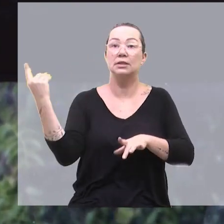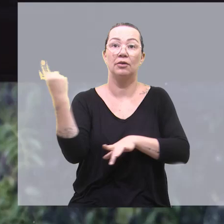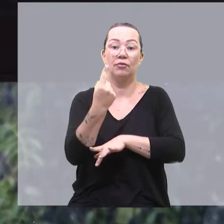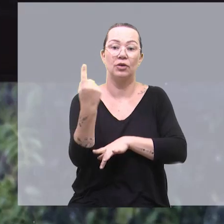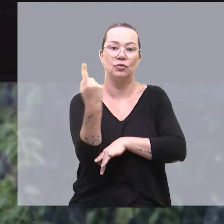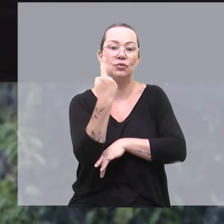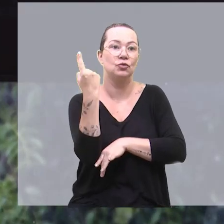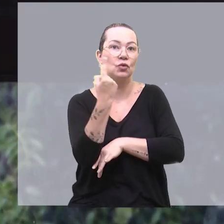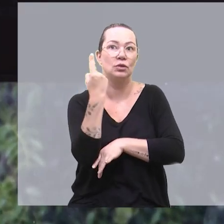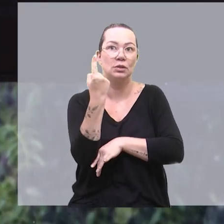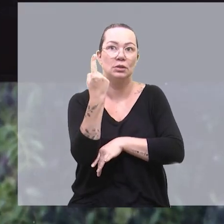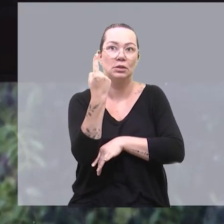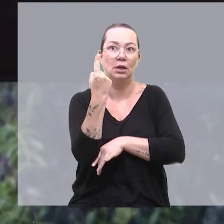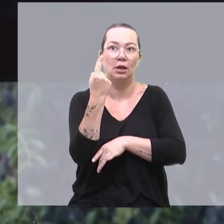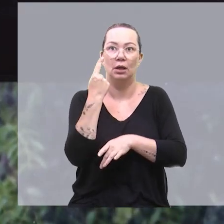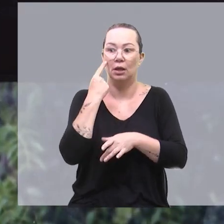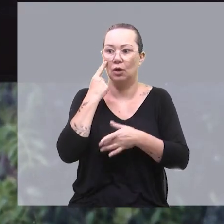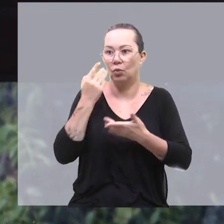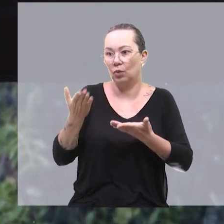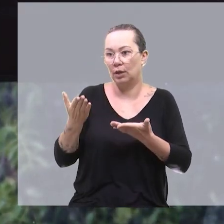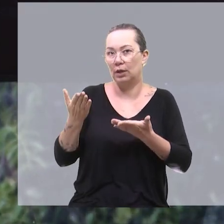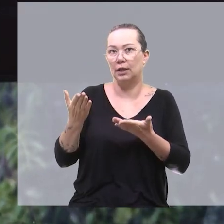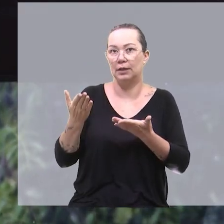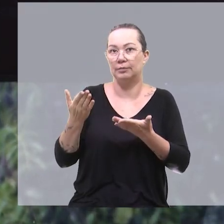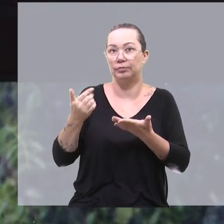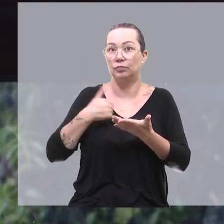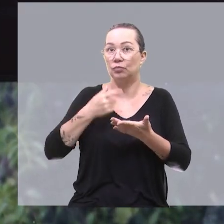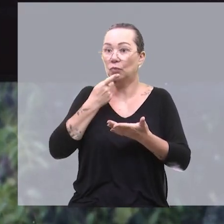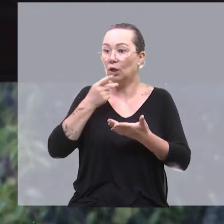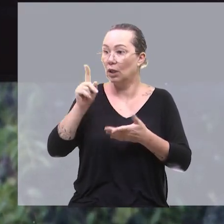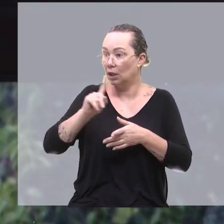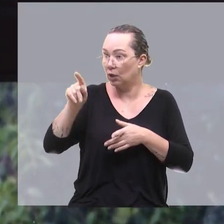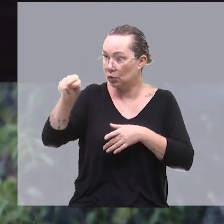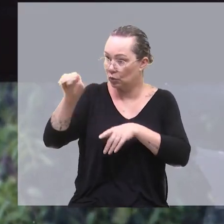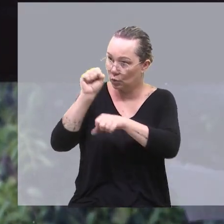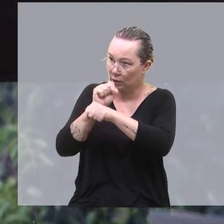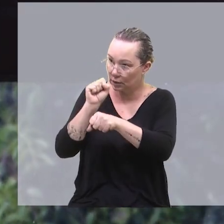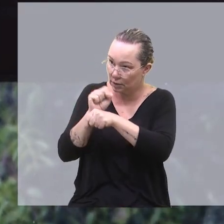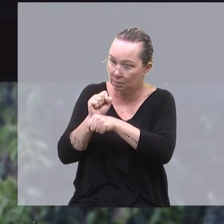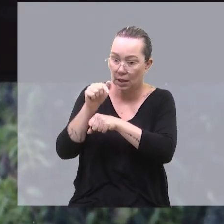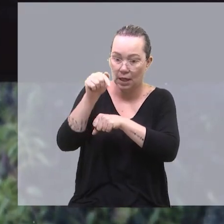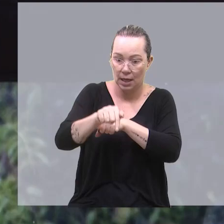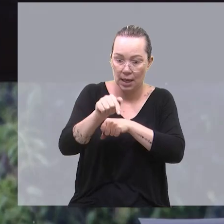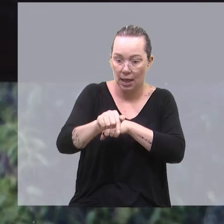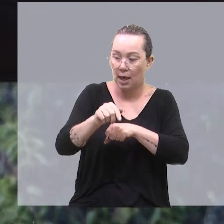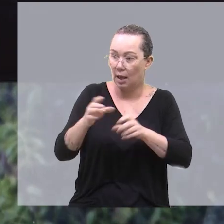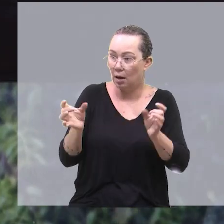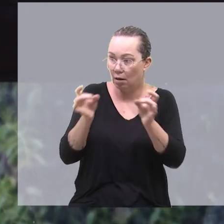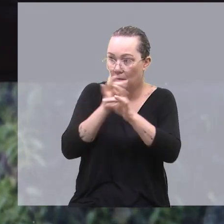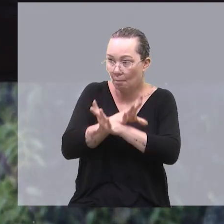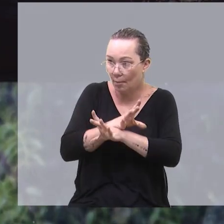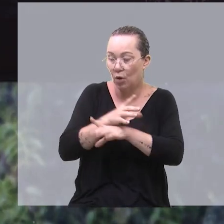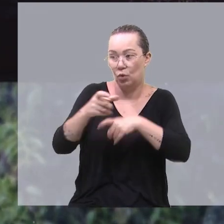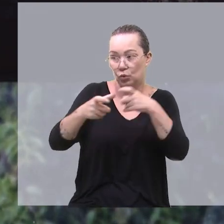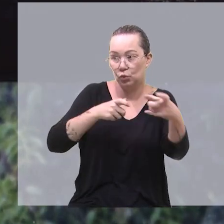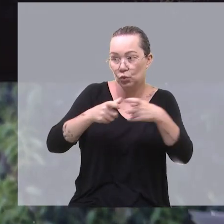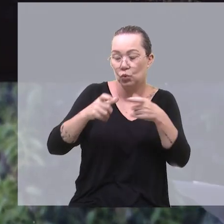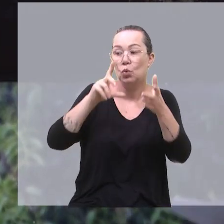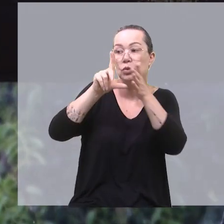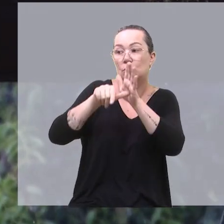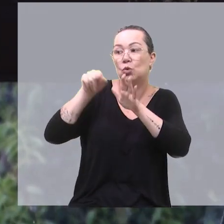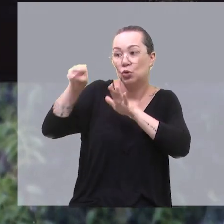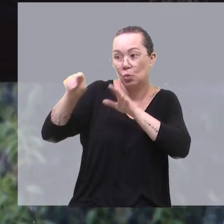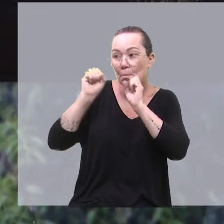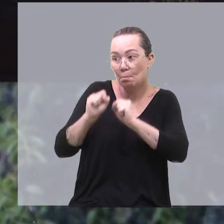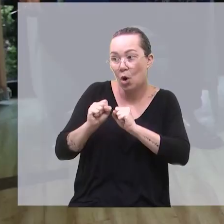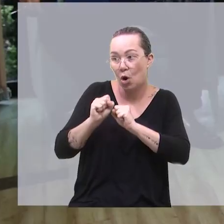veio sozinha. Eu olhei e eu, eu falei, não, você espera a minha Martina terminar o jogo que